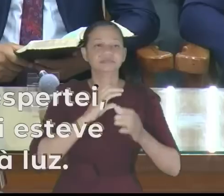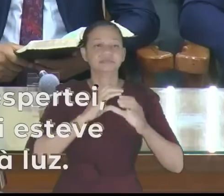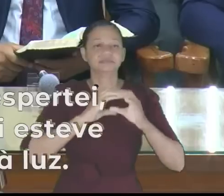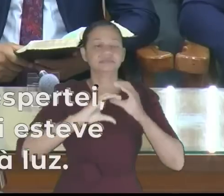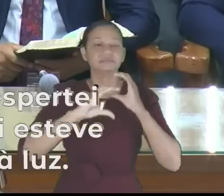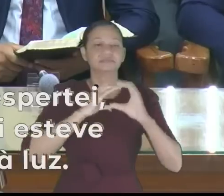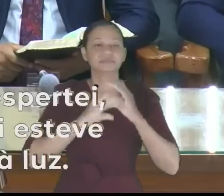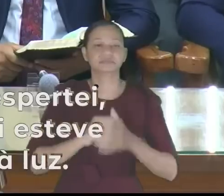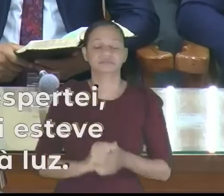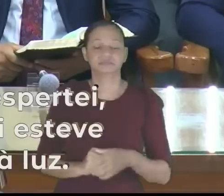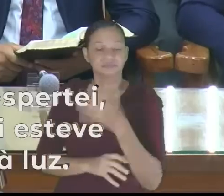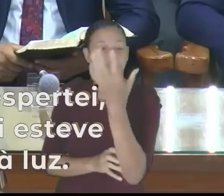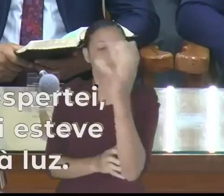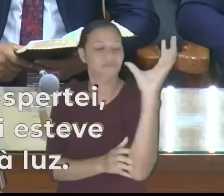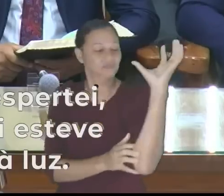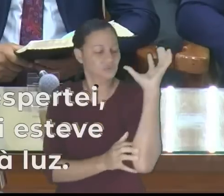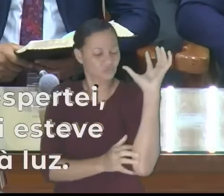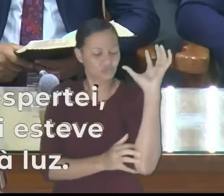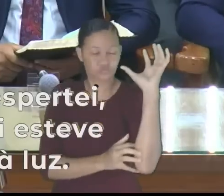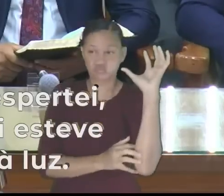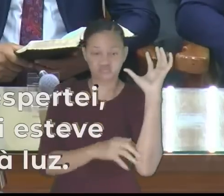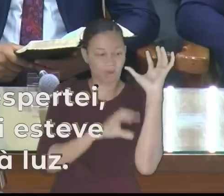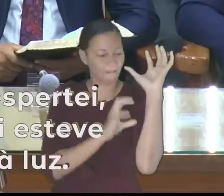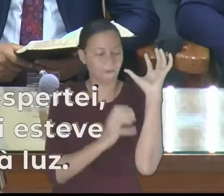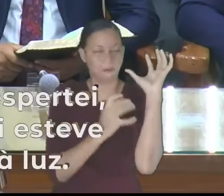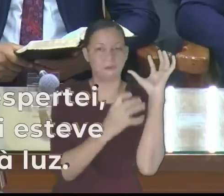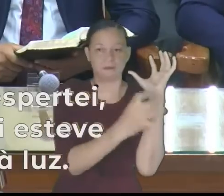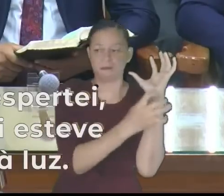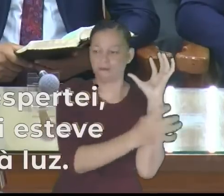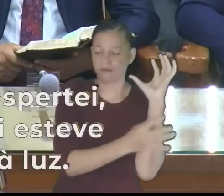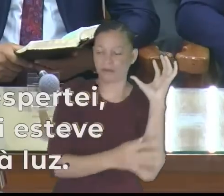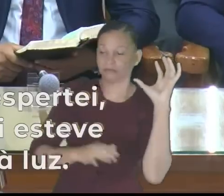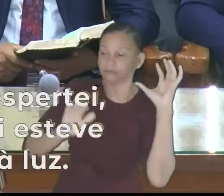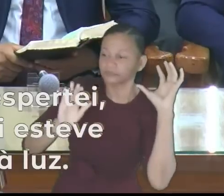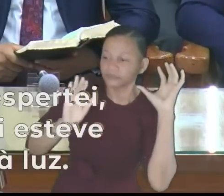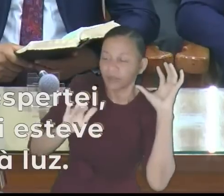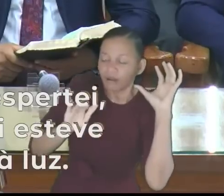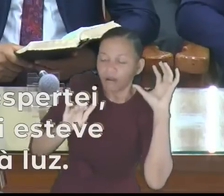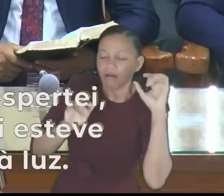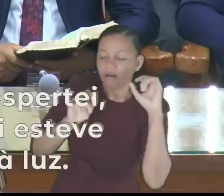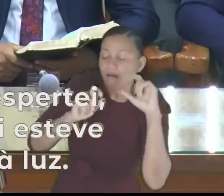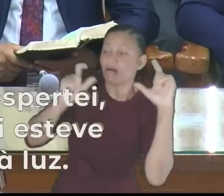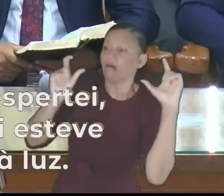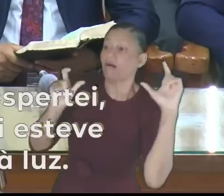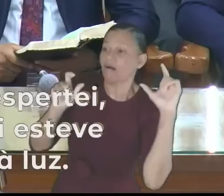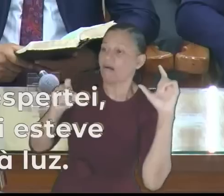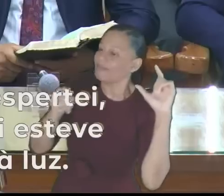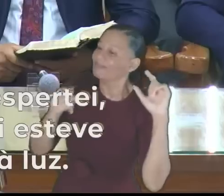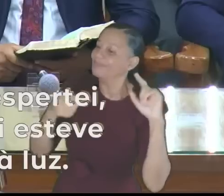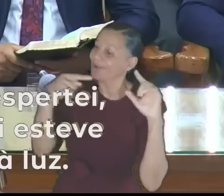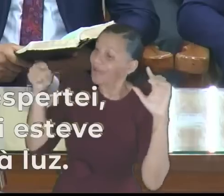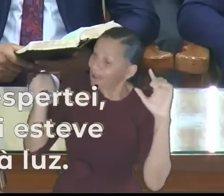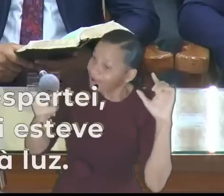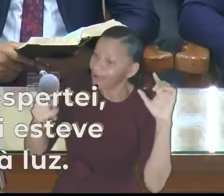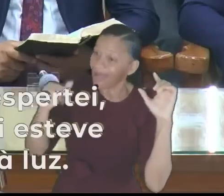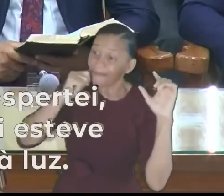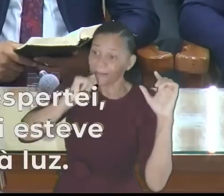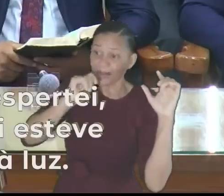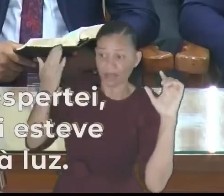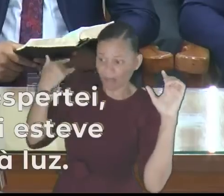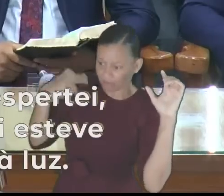macieira te despertei. Ali esteve tua mãe com dores. Ali esteve com